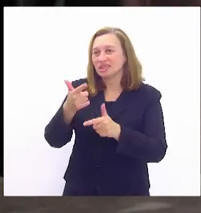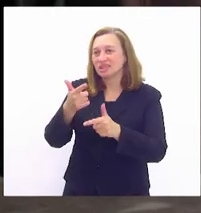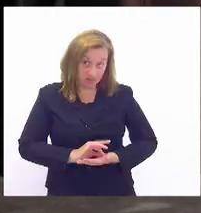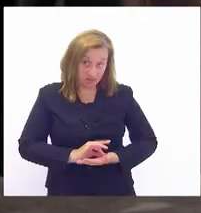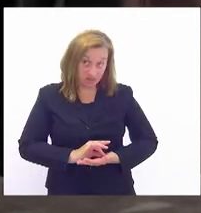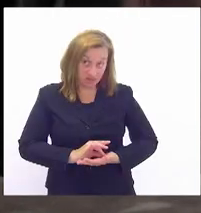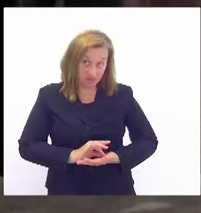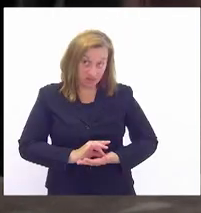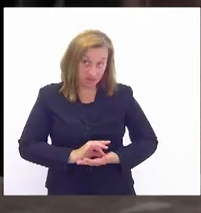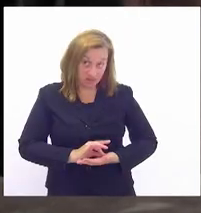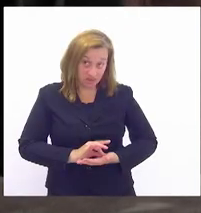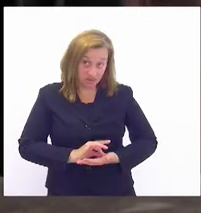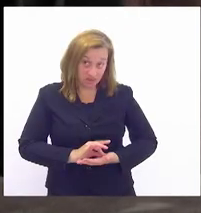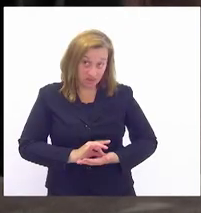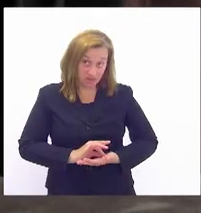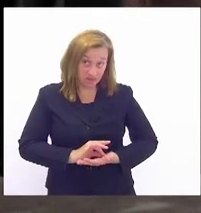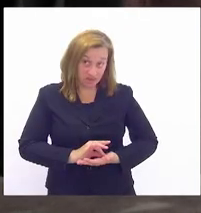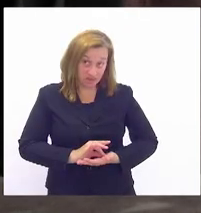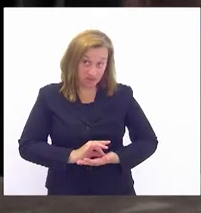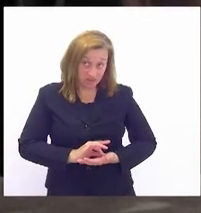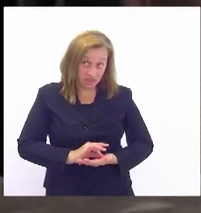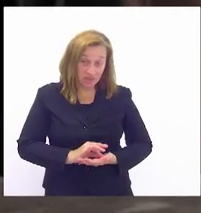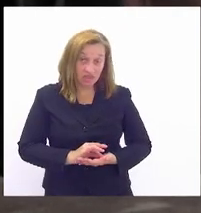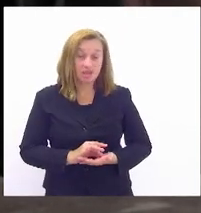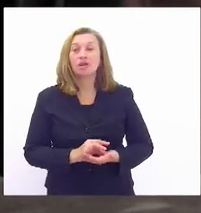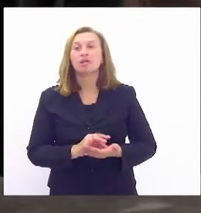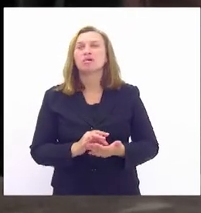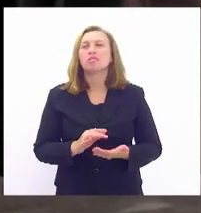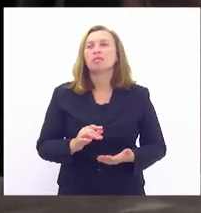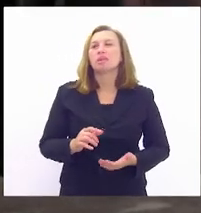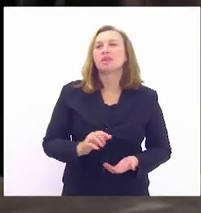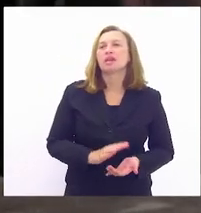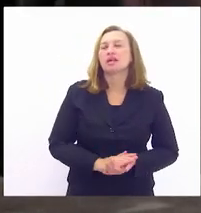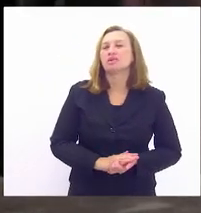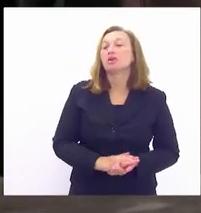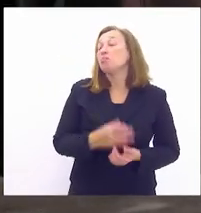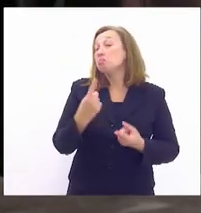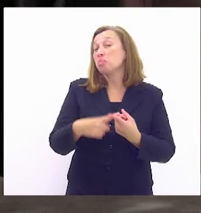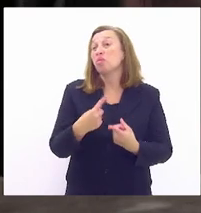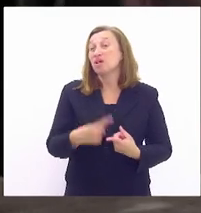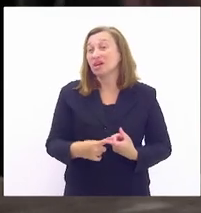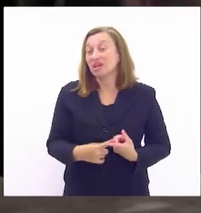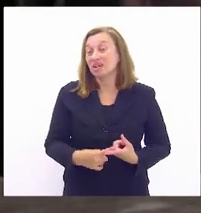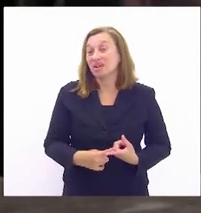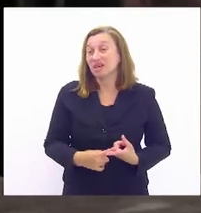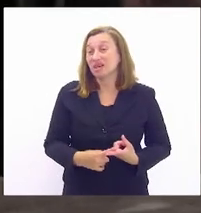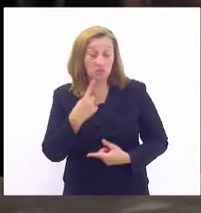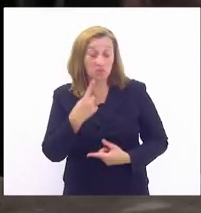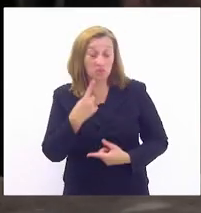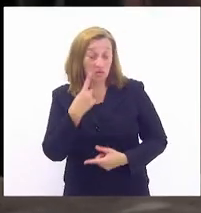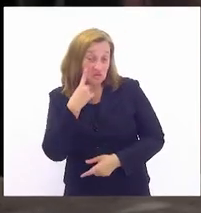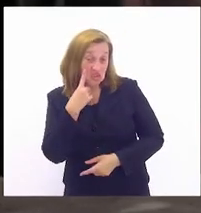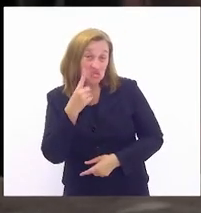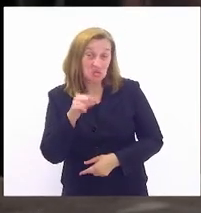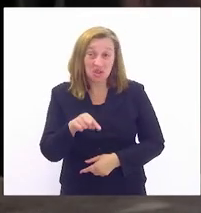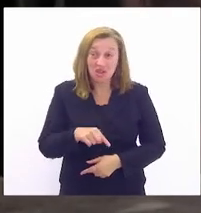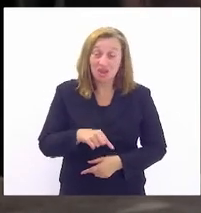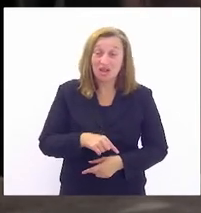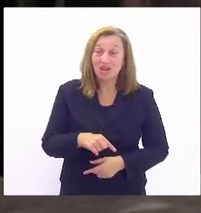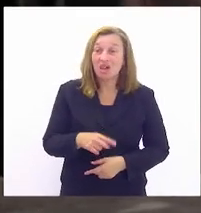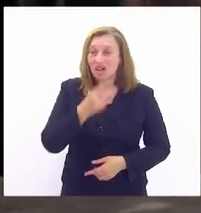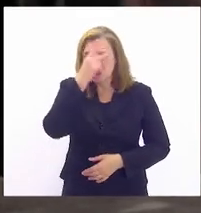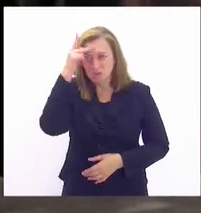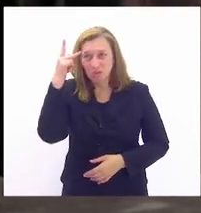realmente trazer mais racionalidade. Tá? Porque a gente fica aqui, né, às vezes as pessoas